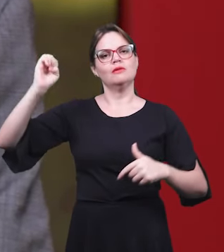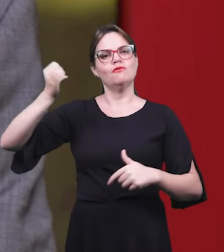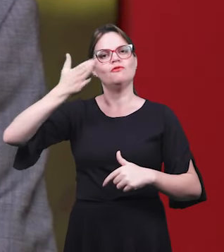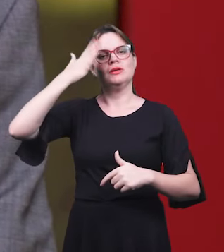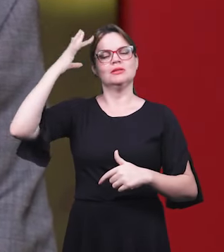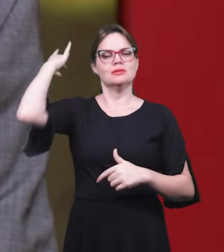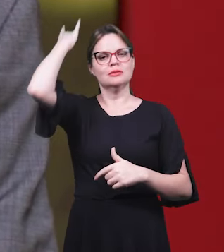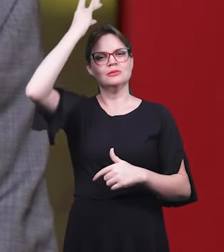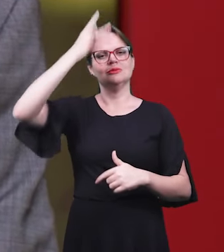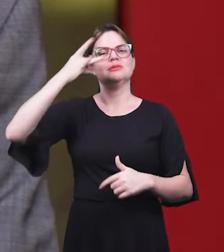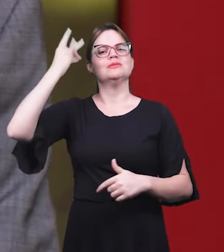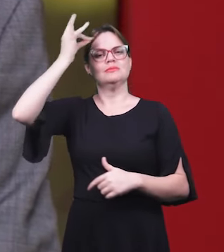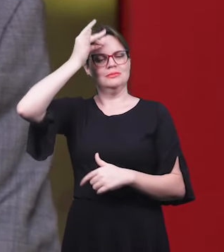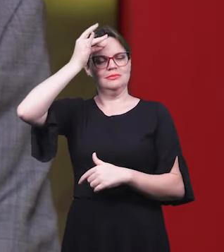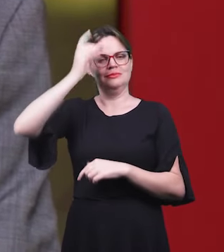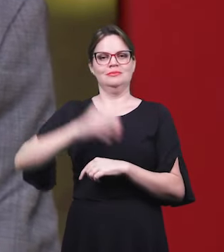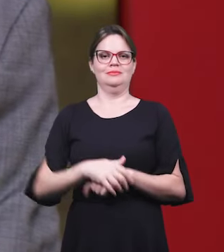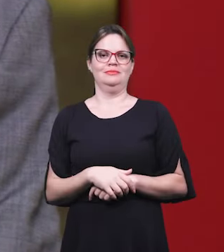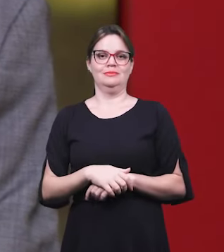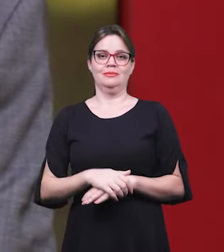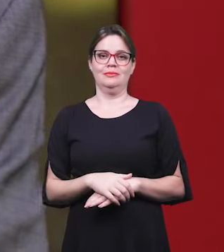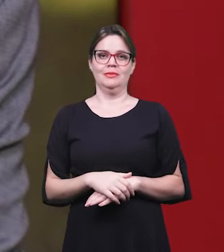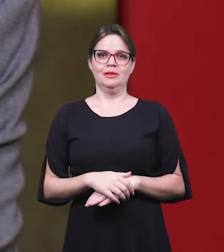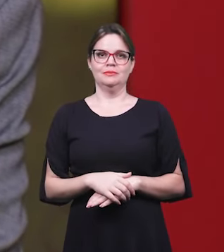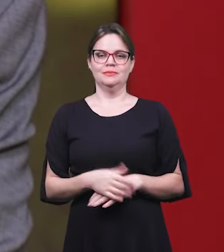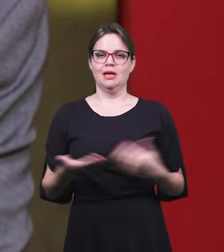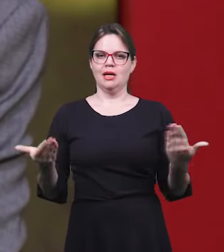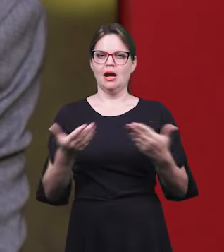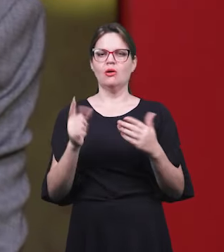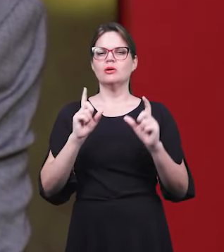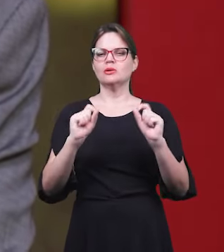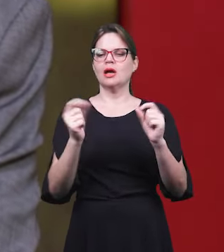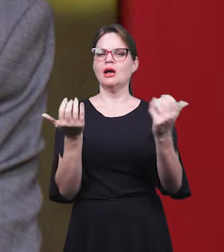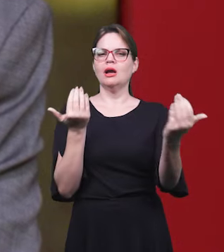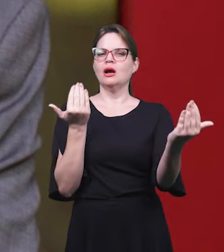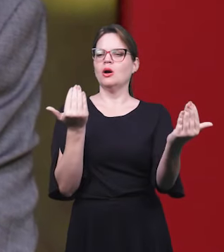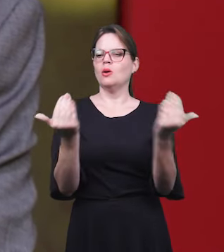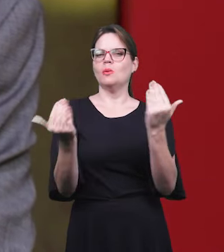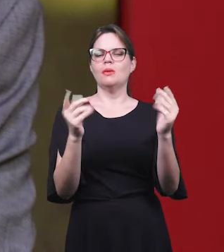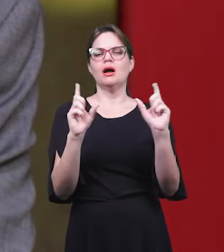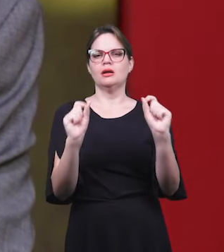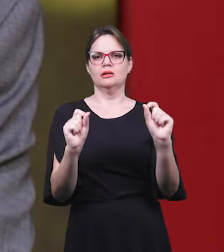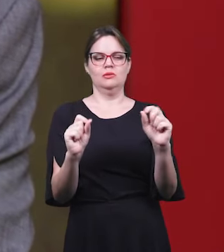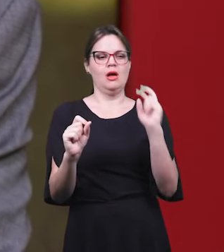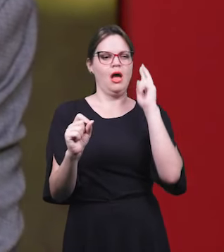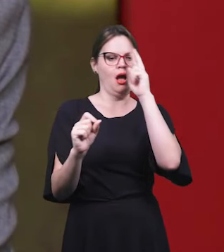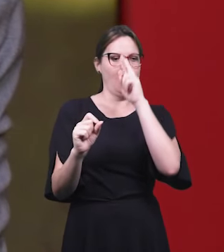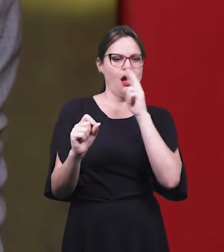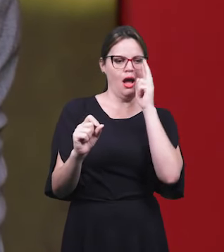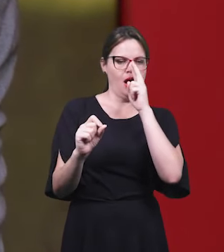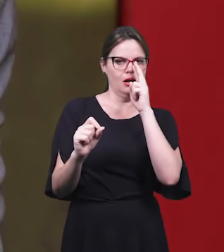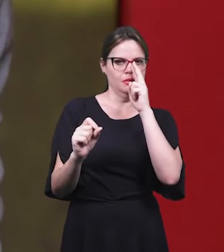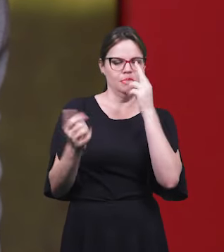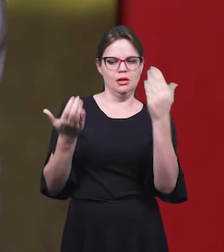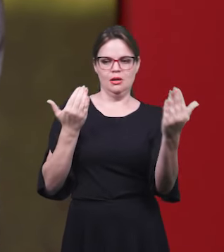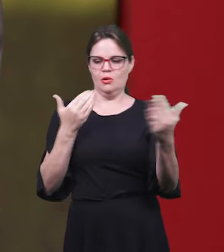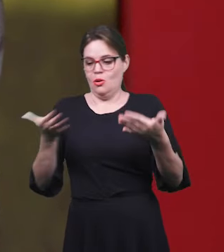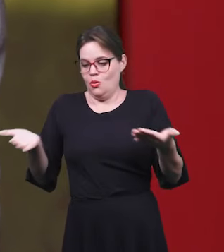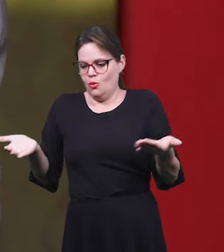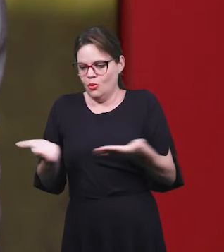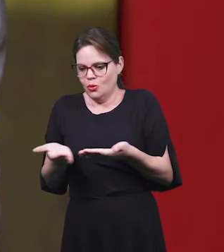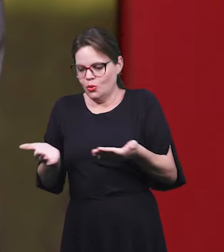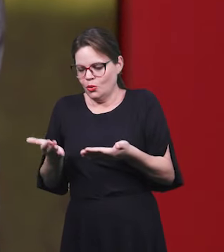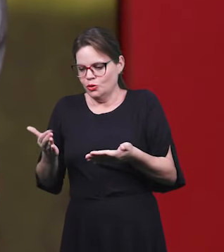de Cristo. E a bênção dos paralelos, né, daquilo que o Senhor fez com Raabe, aquilo que o Senhor está fazendo nos